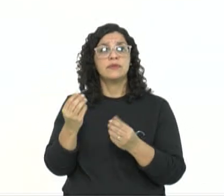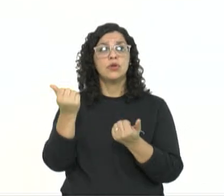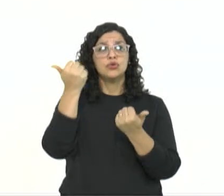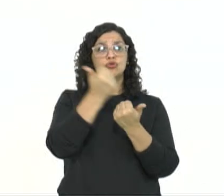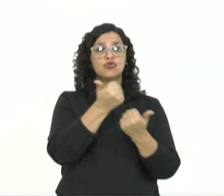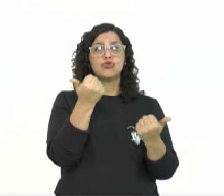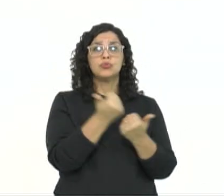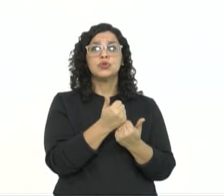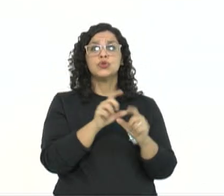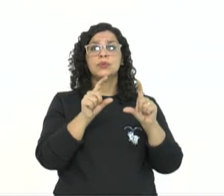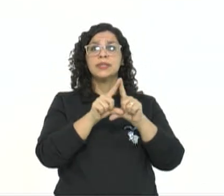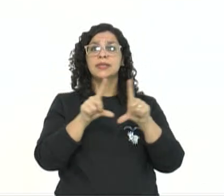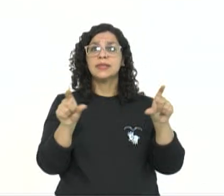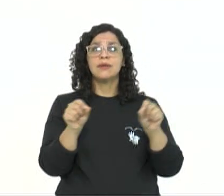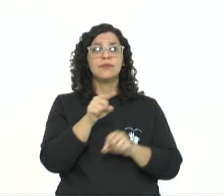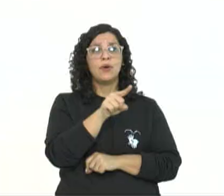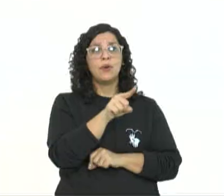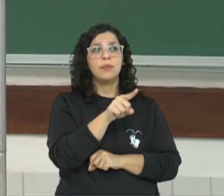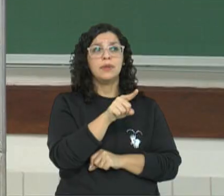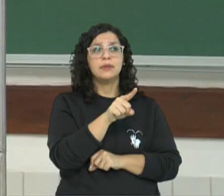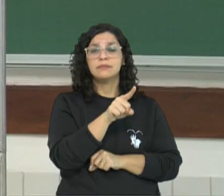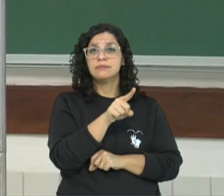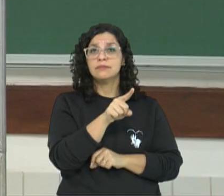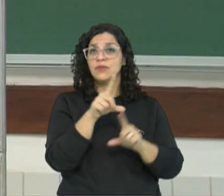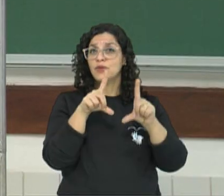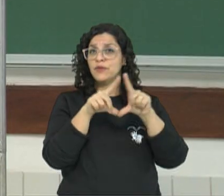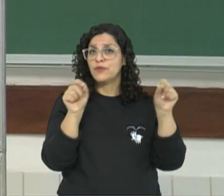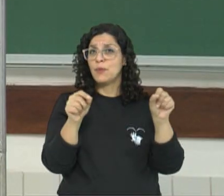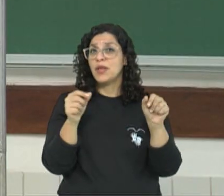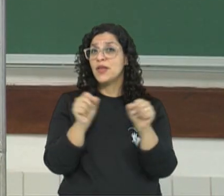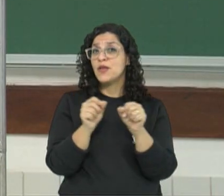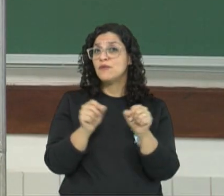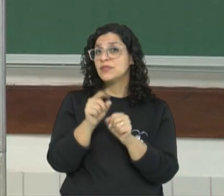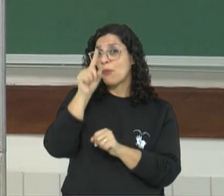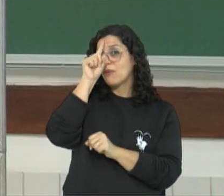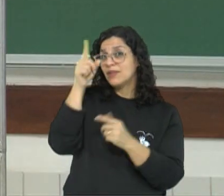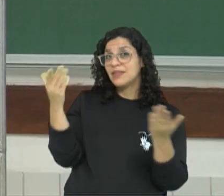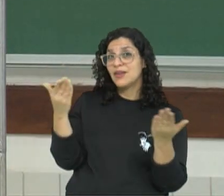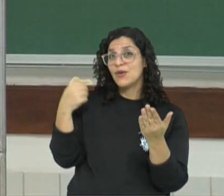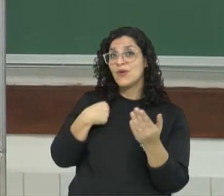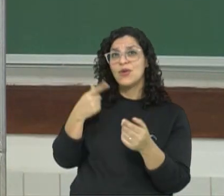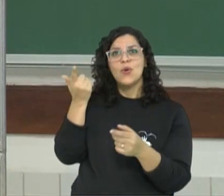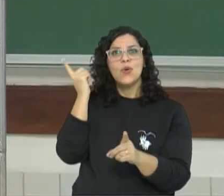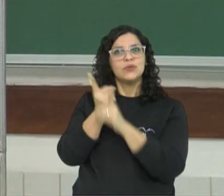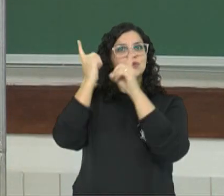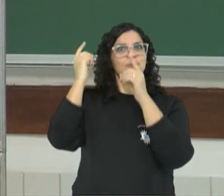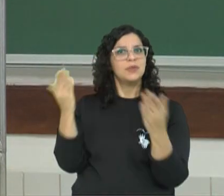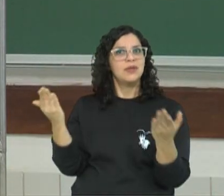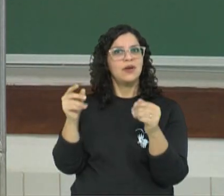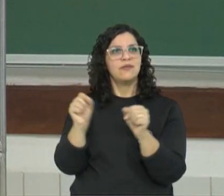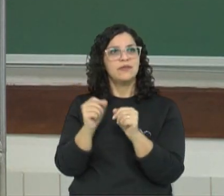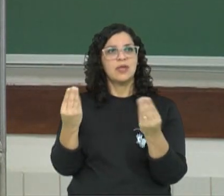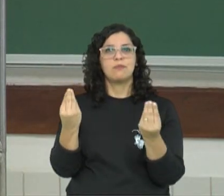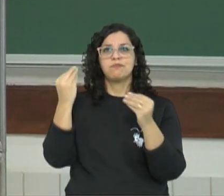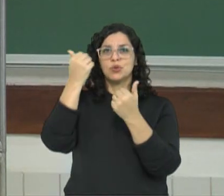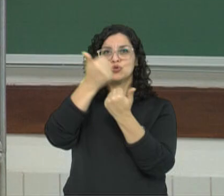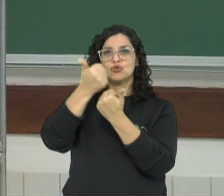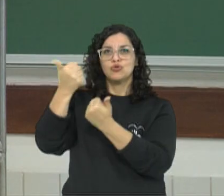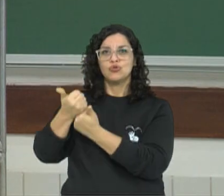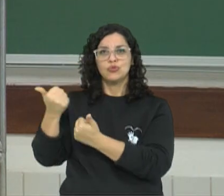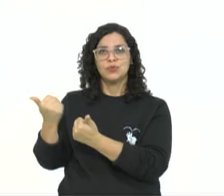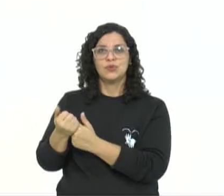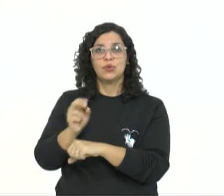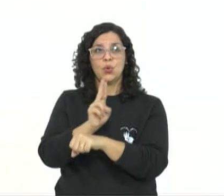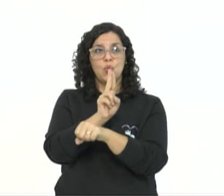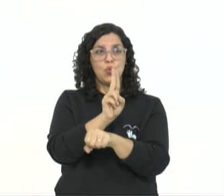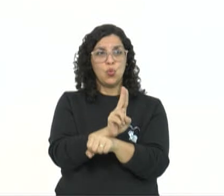aqui agora pegar minha formulazinha que eu acabei de formar, certo? Com essa formulazinha, eu vou fazer a substituição